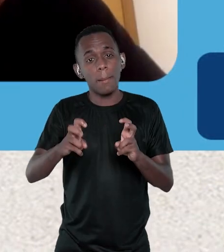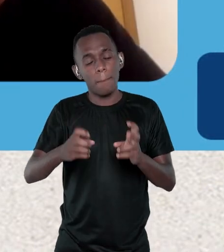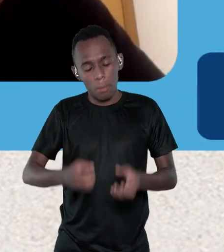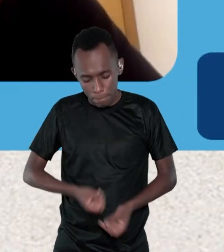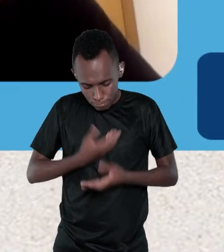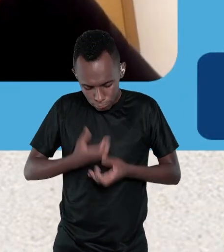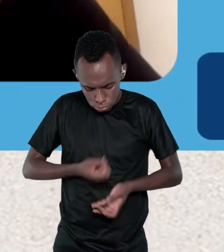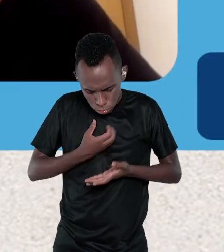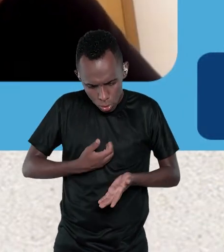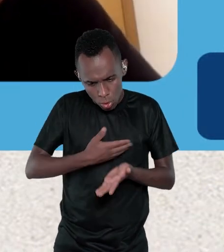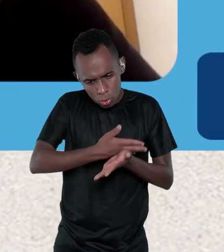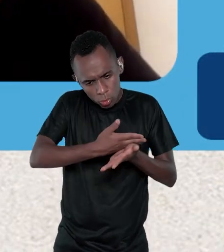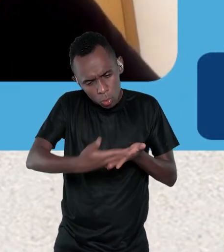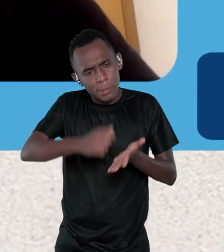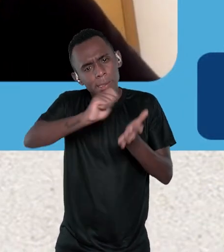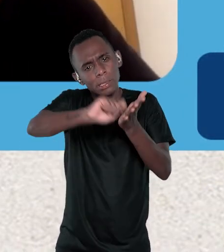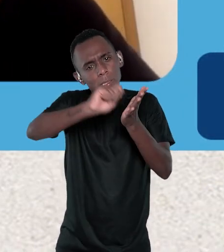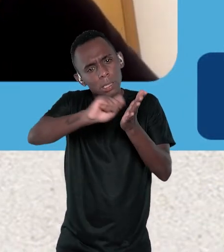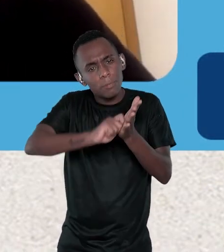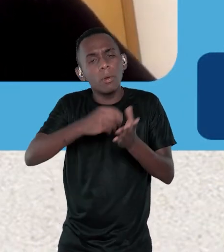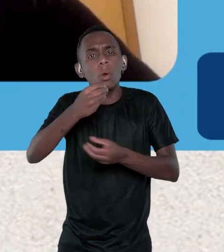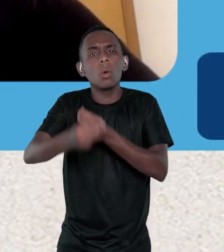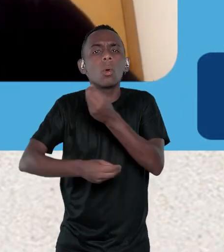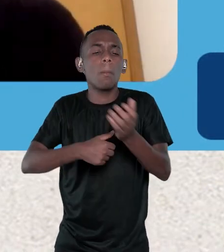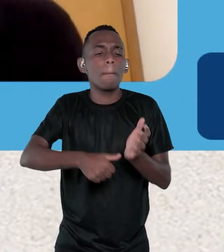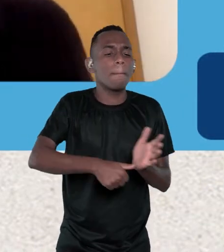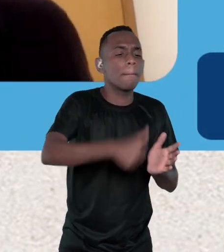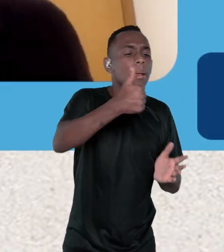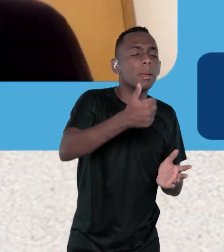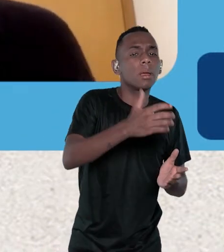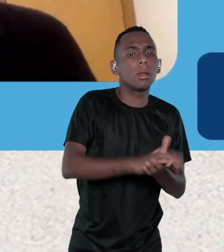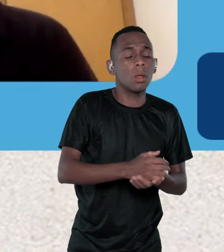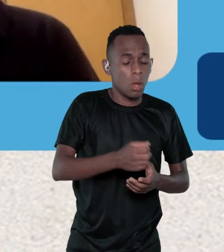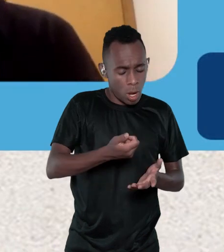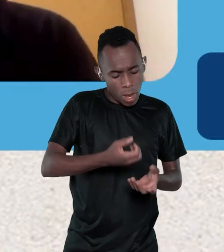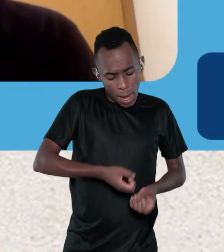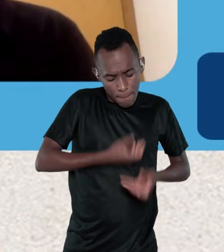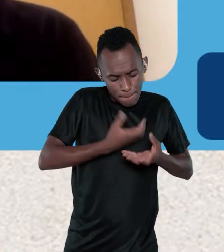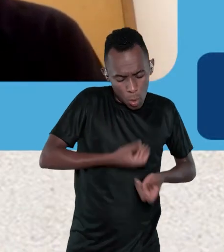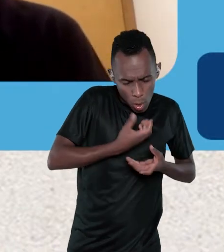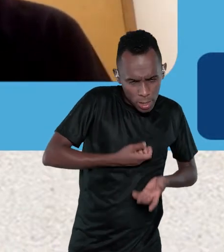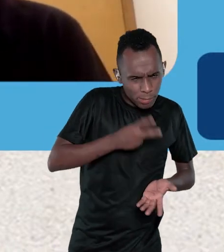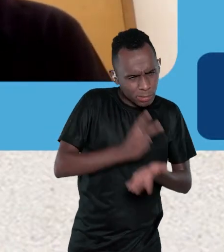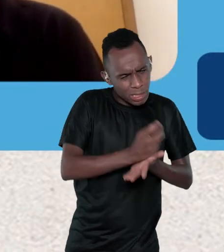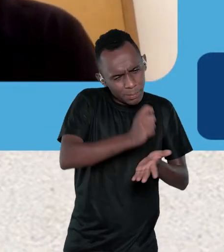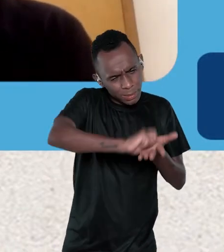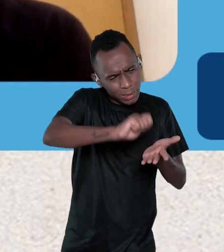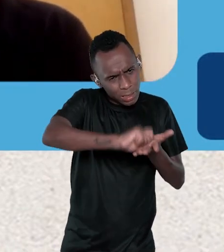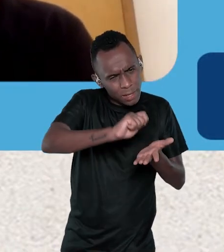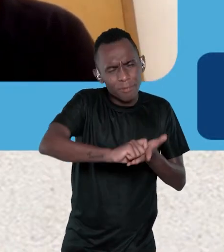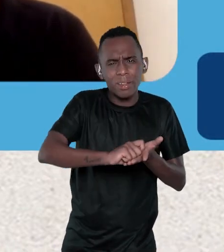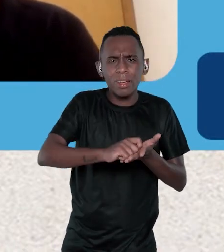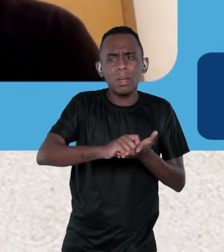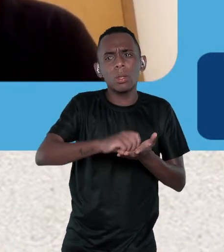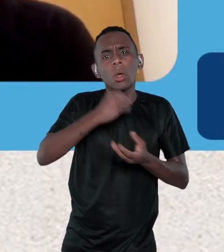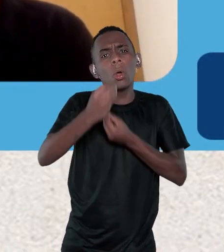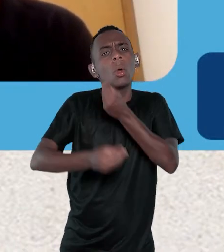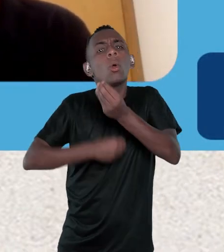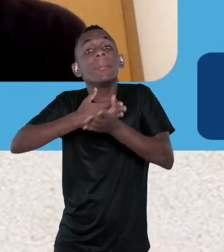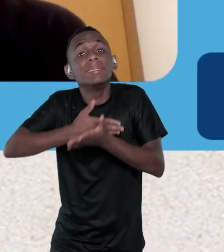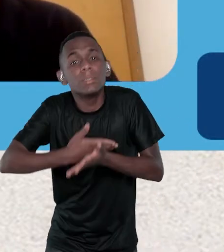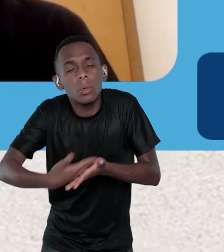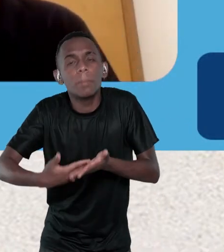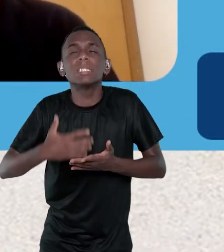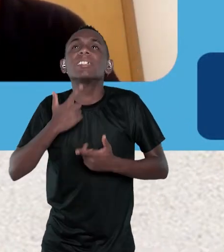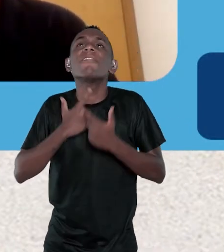sua poesia, no seu início de como letrista, né? O que veio primeiro? Foi a poesia? Você sempre